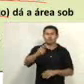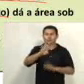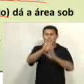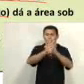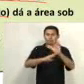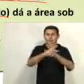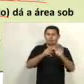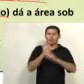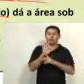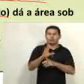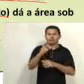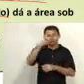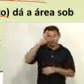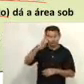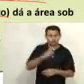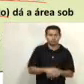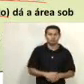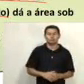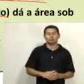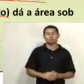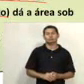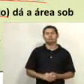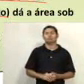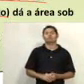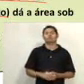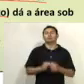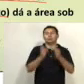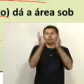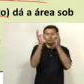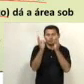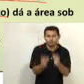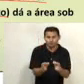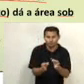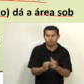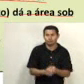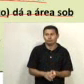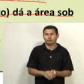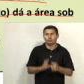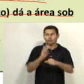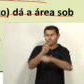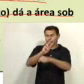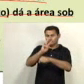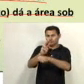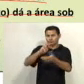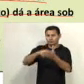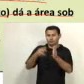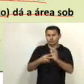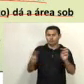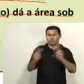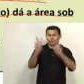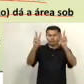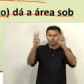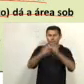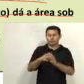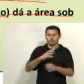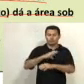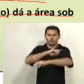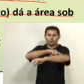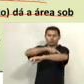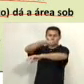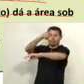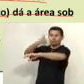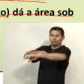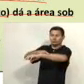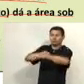tabela de posição central, de faixa central, que justamente ela define os valores da minha curva de